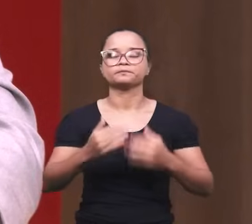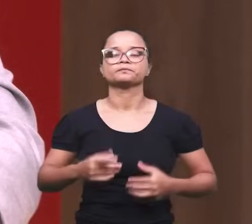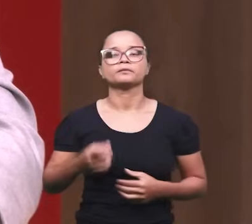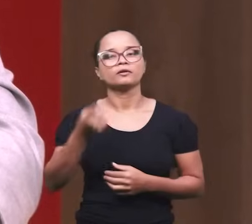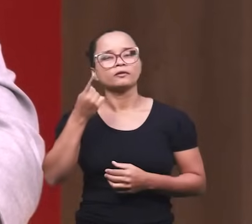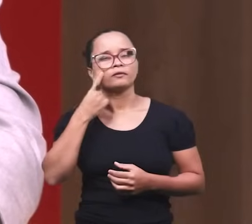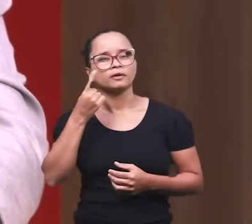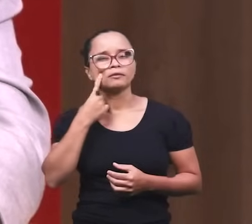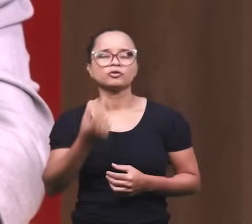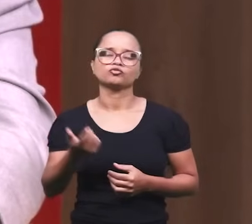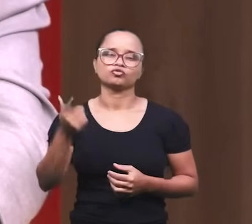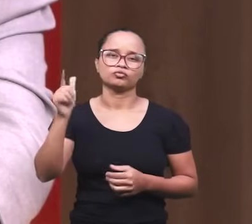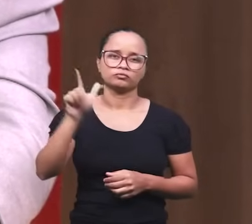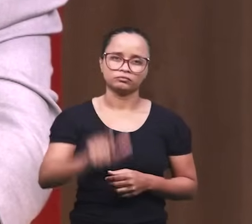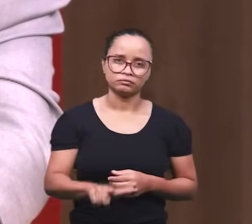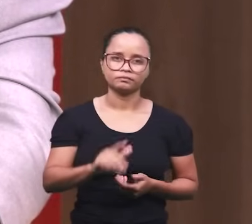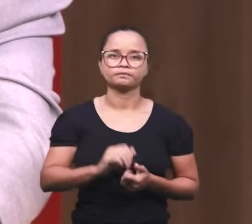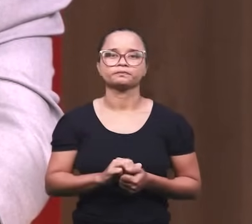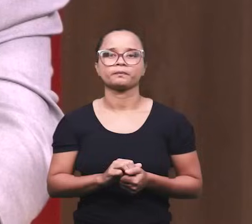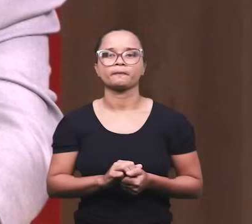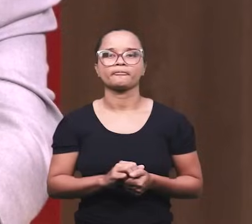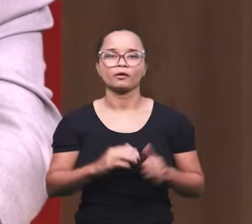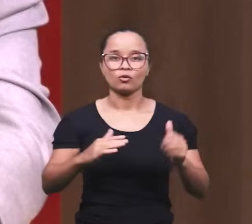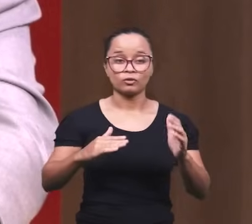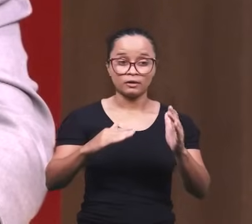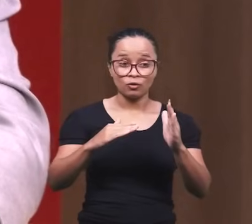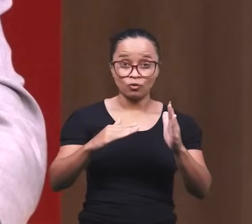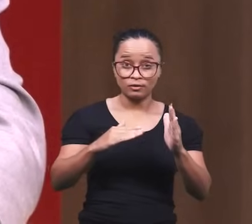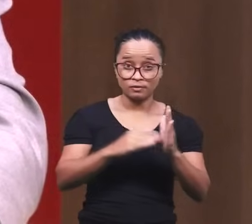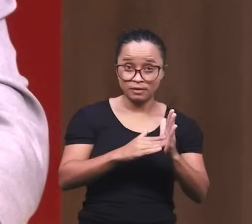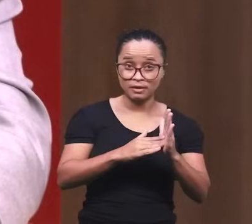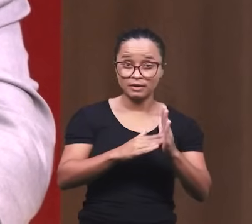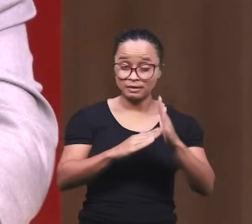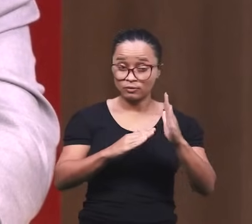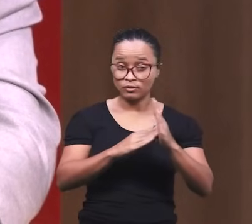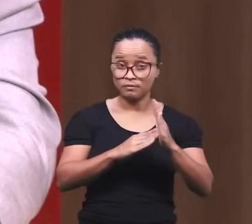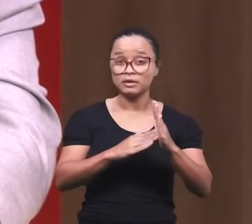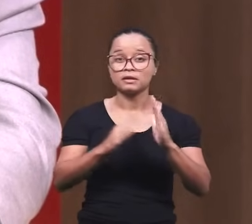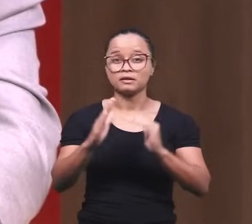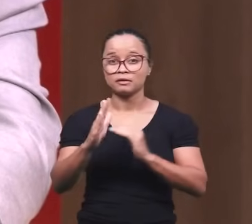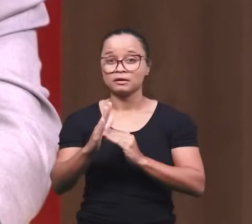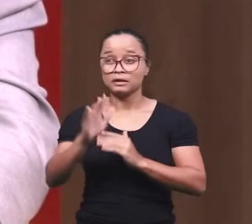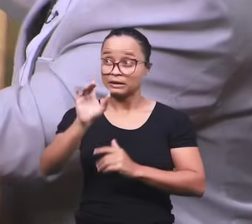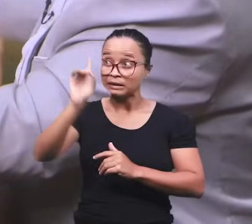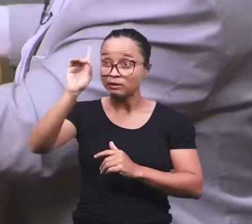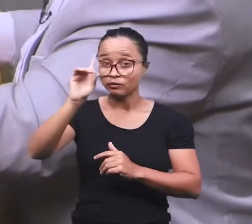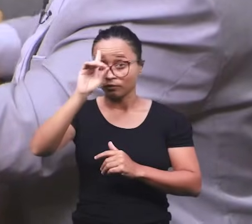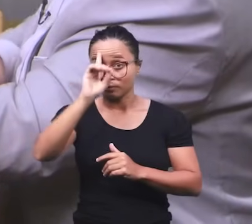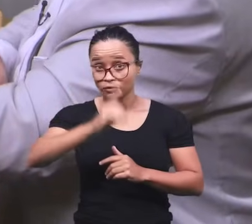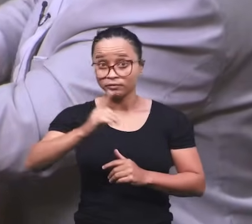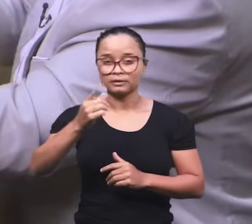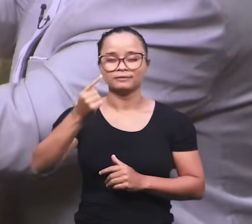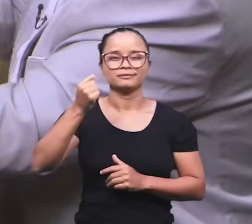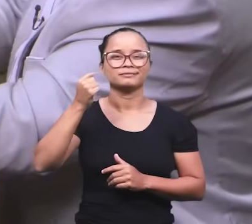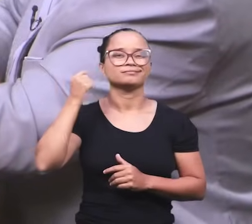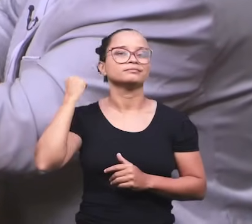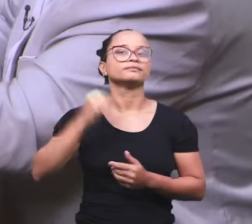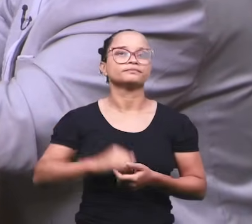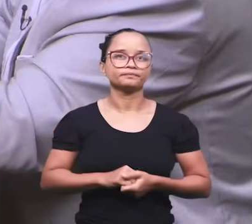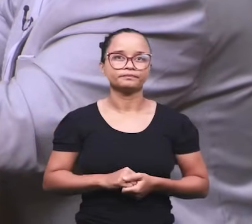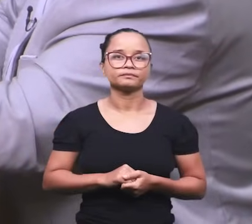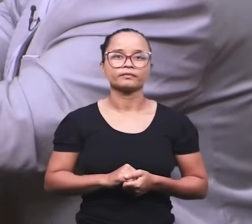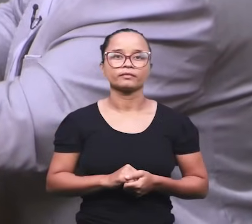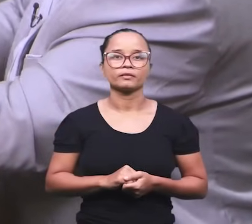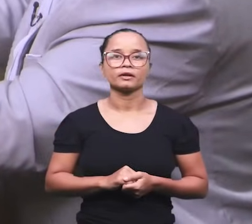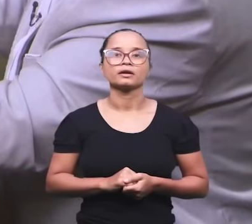eh e aí voltando à questão do dos Marcos antigos ou seja daquilo que são os limites estabelecidos por Deus né